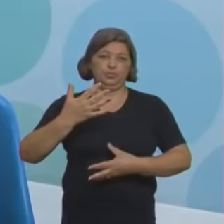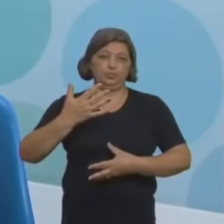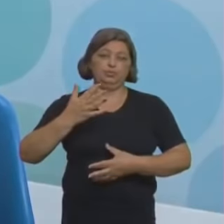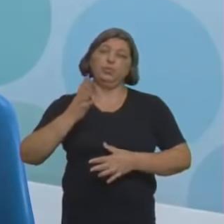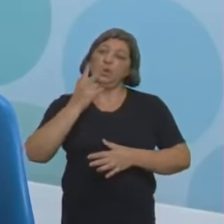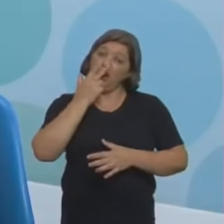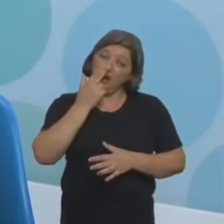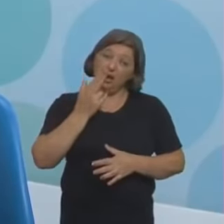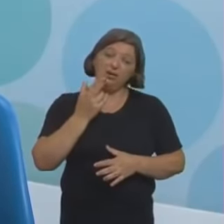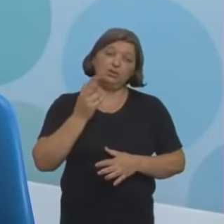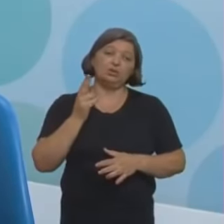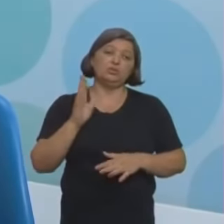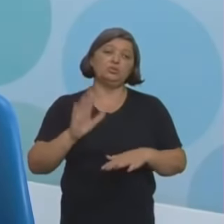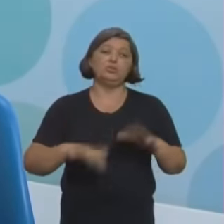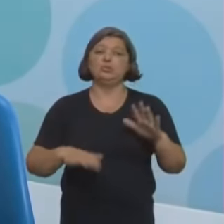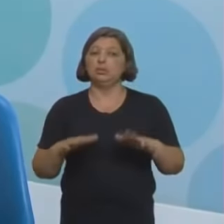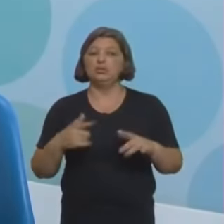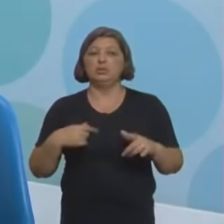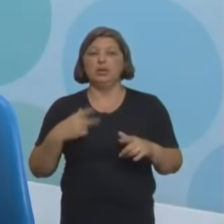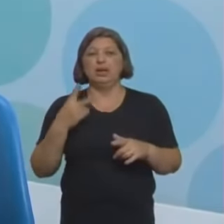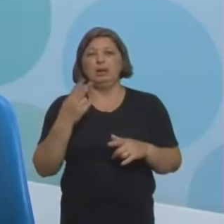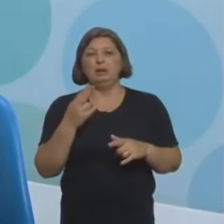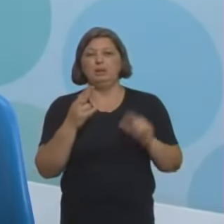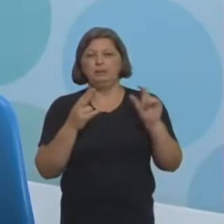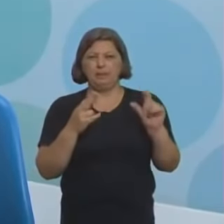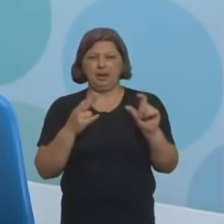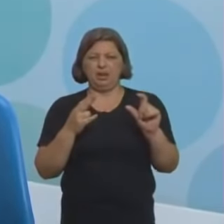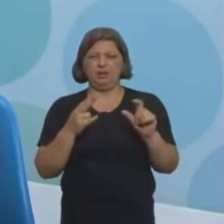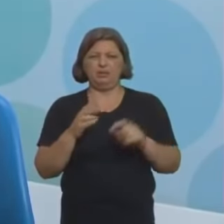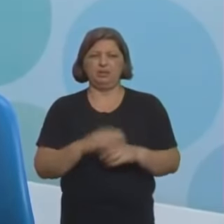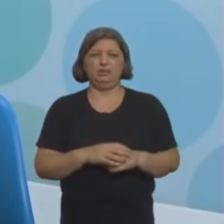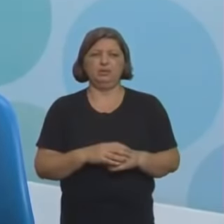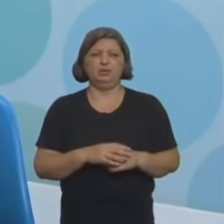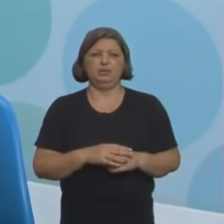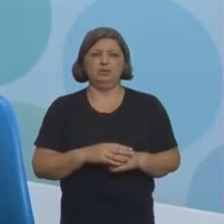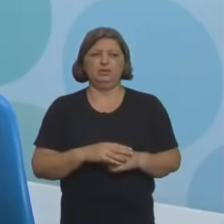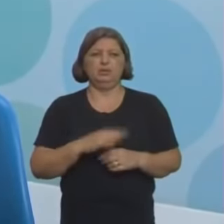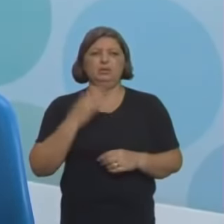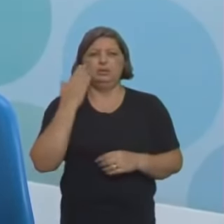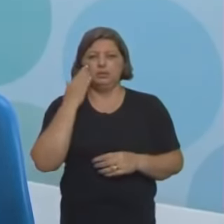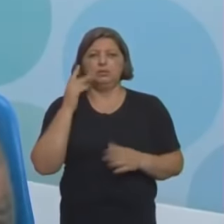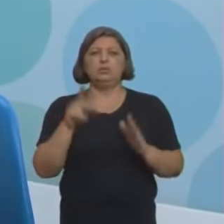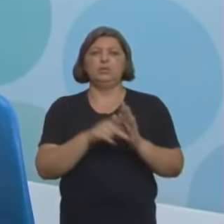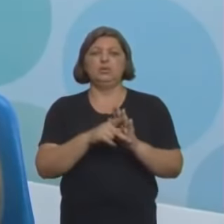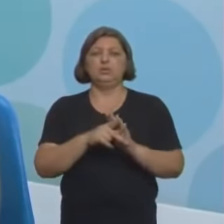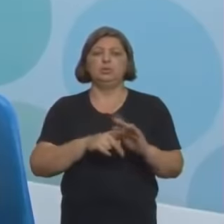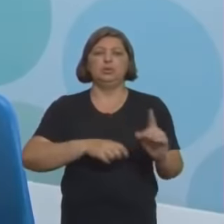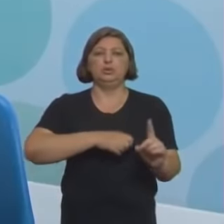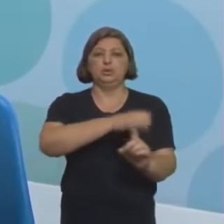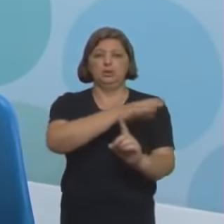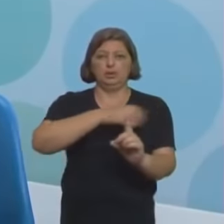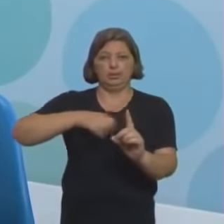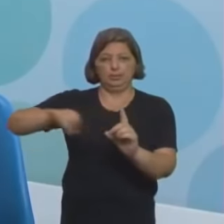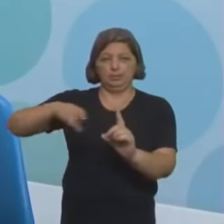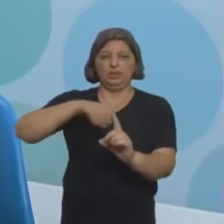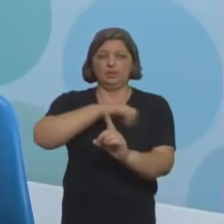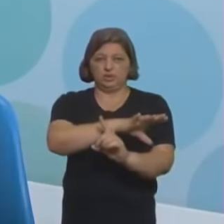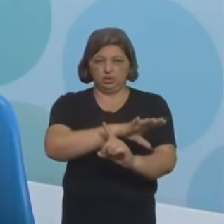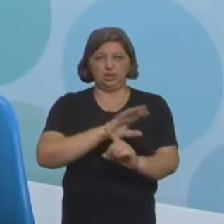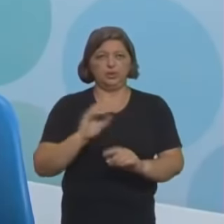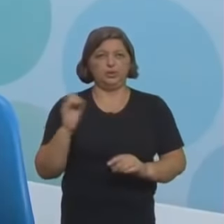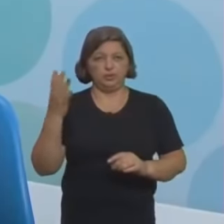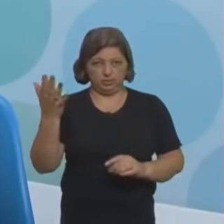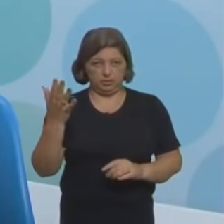provavelmente ela cortou a palavra aqui, mas provavelmente ela estava querendo dizer buscar mediar a situação,